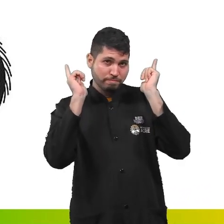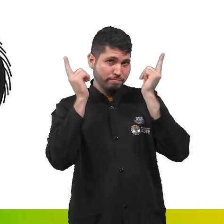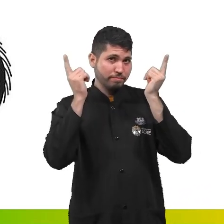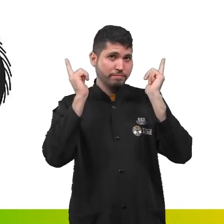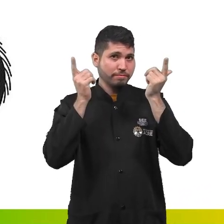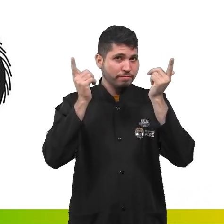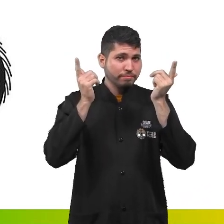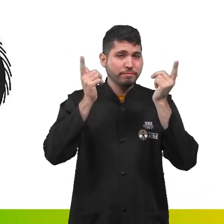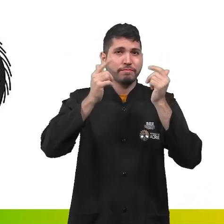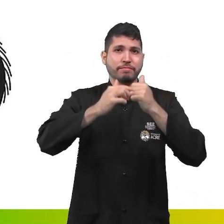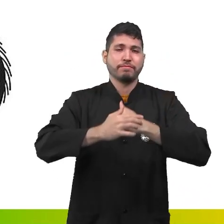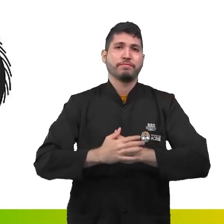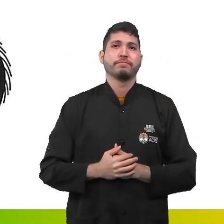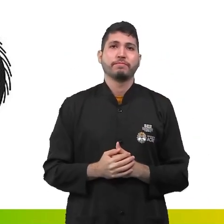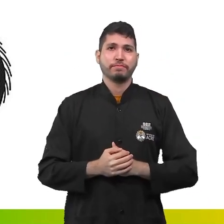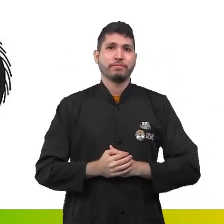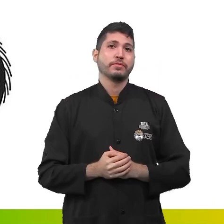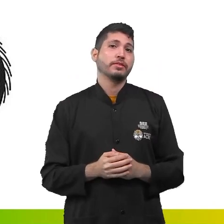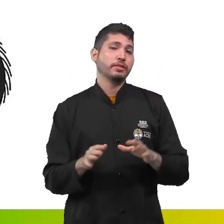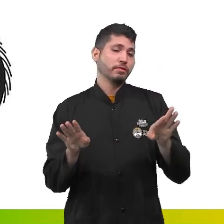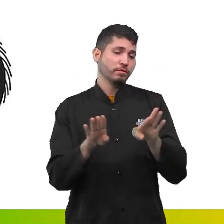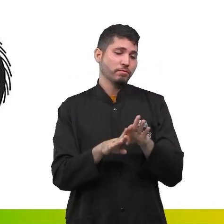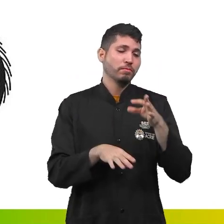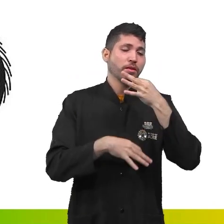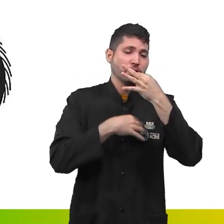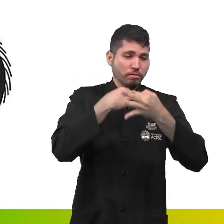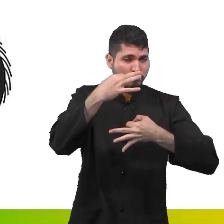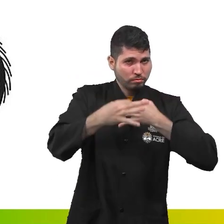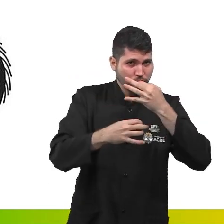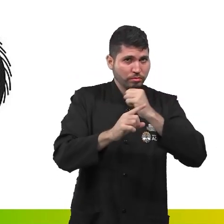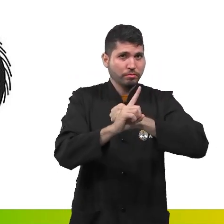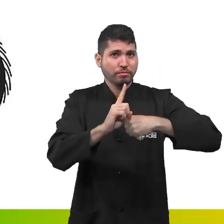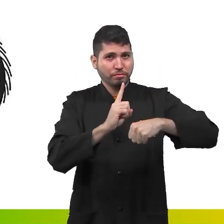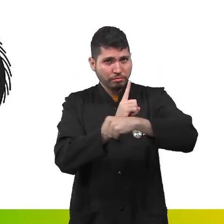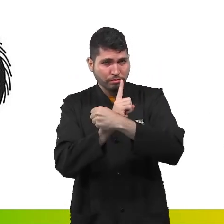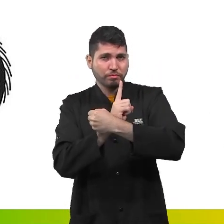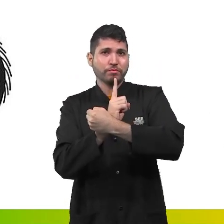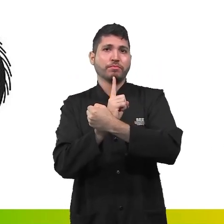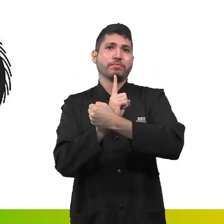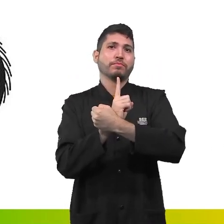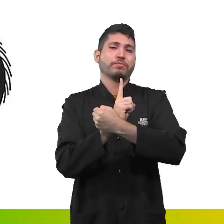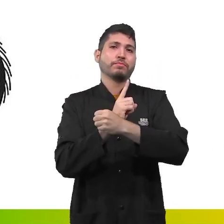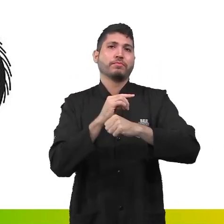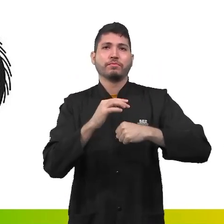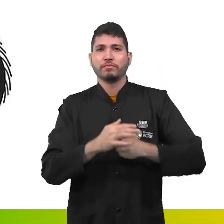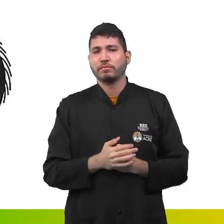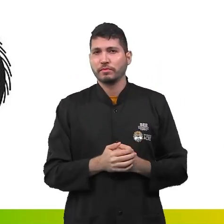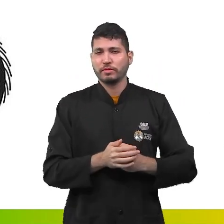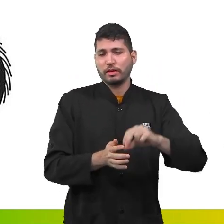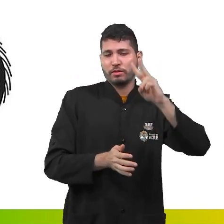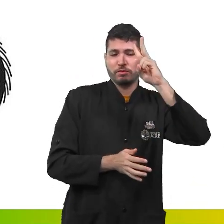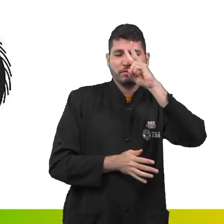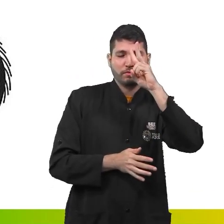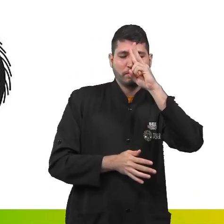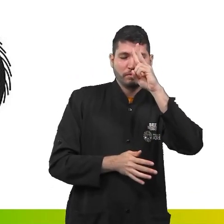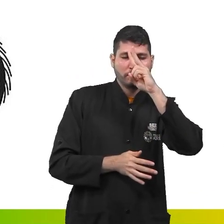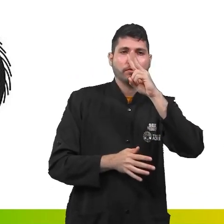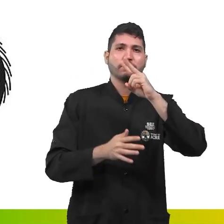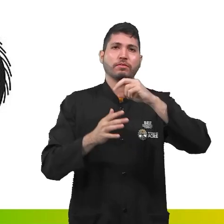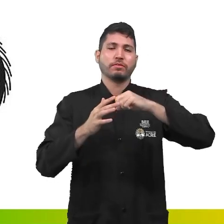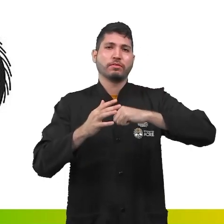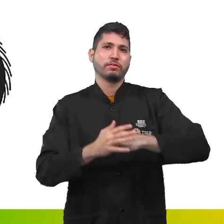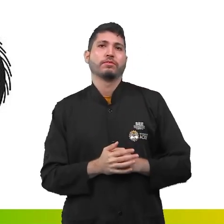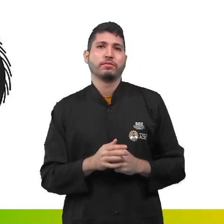perdão, mas também fazendo críticas sociais, tá bom? É uma das críticas também da vinheta, da historieta e das